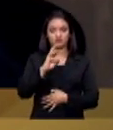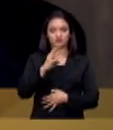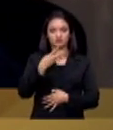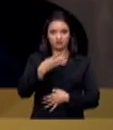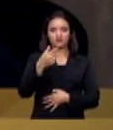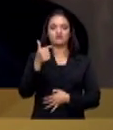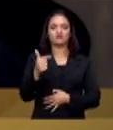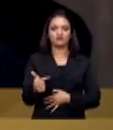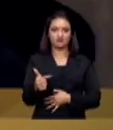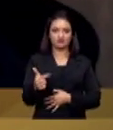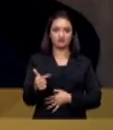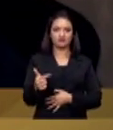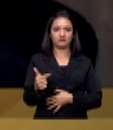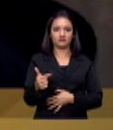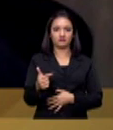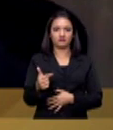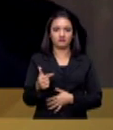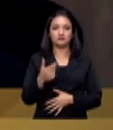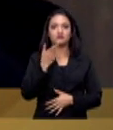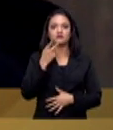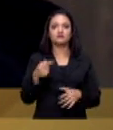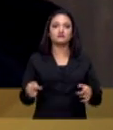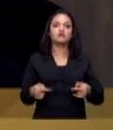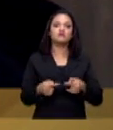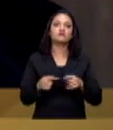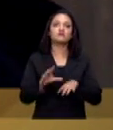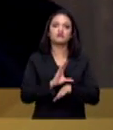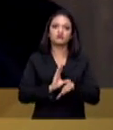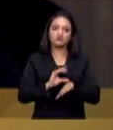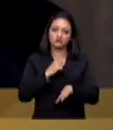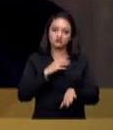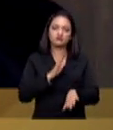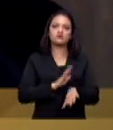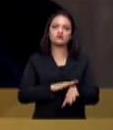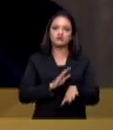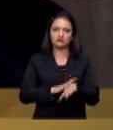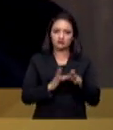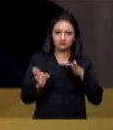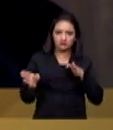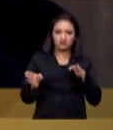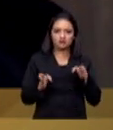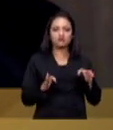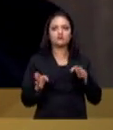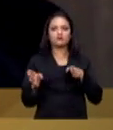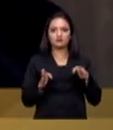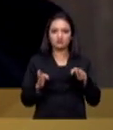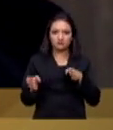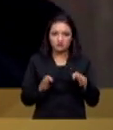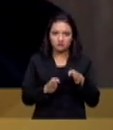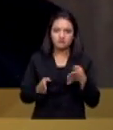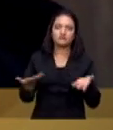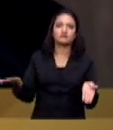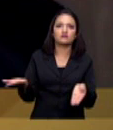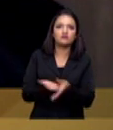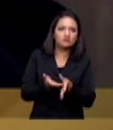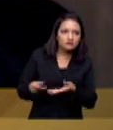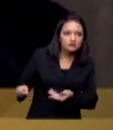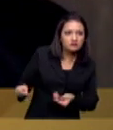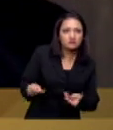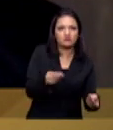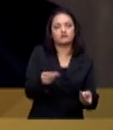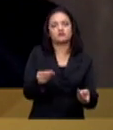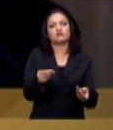632, segundo a qual é constitucional a fixação de prazo de cadência para impetração do mandado de segurança, e